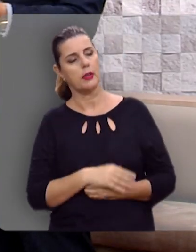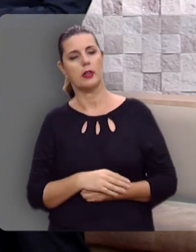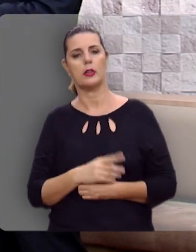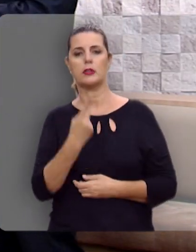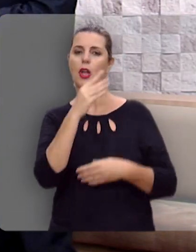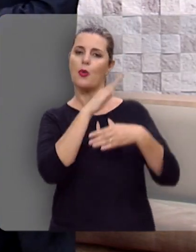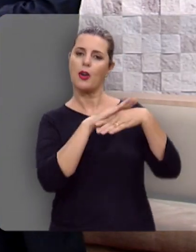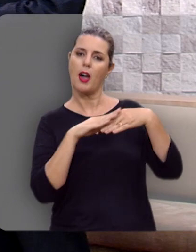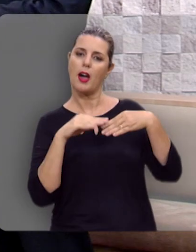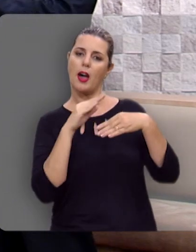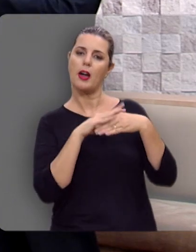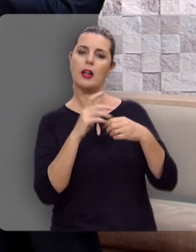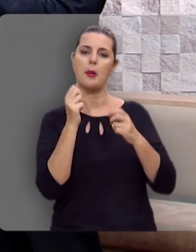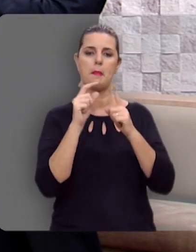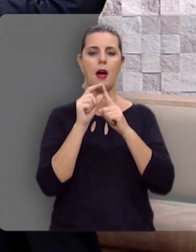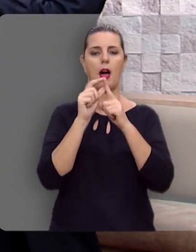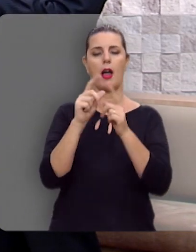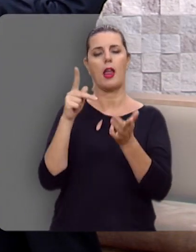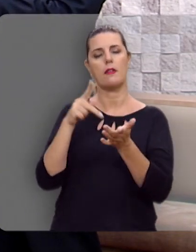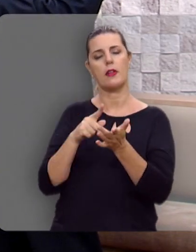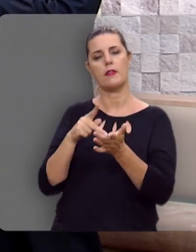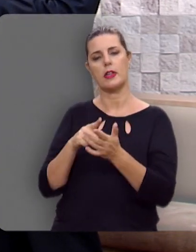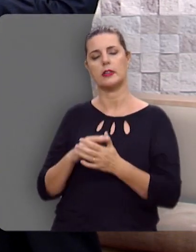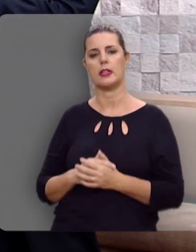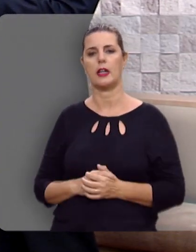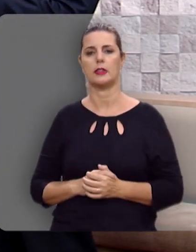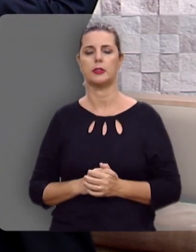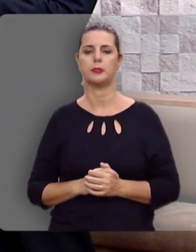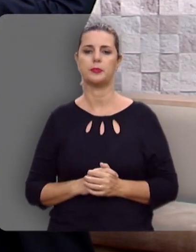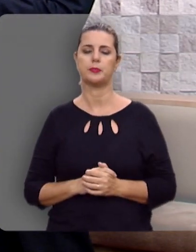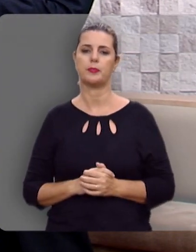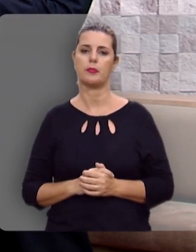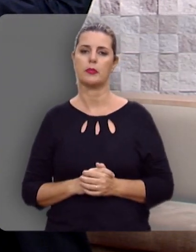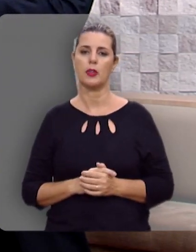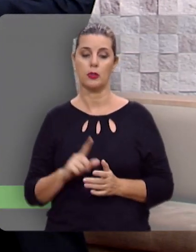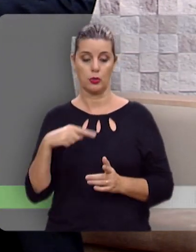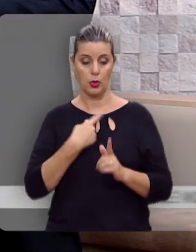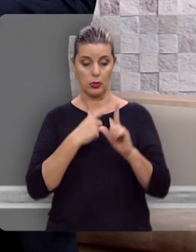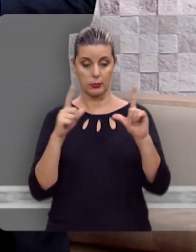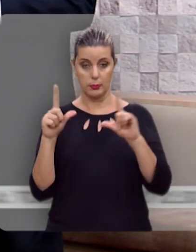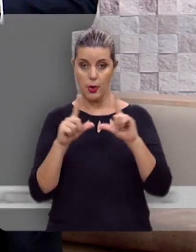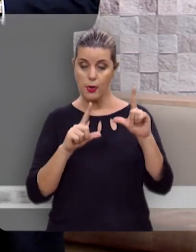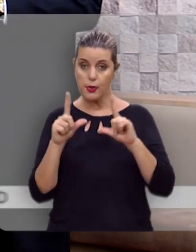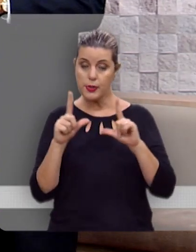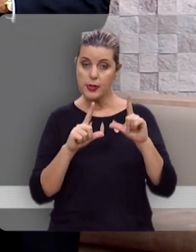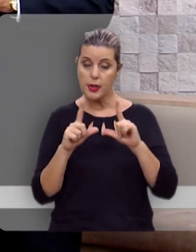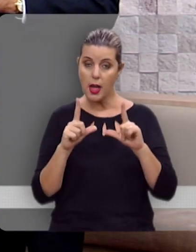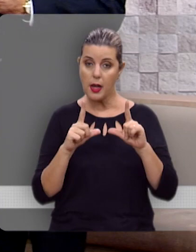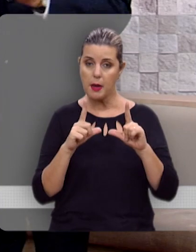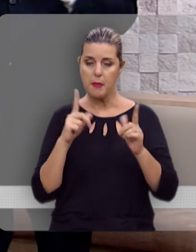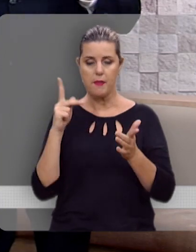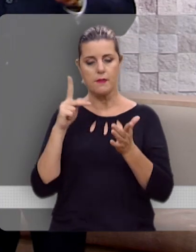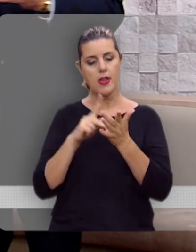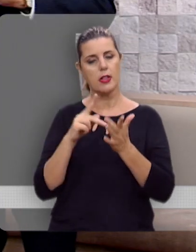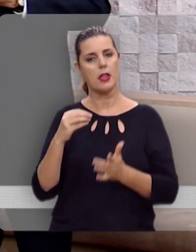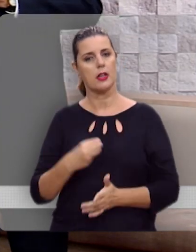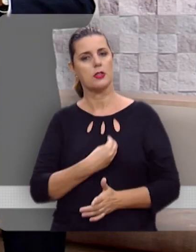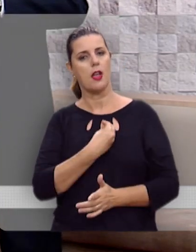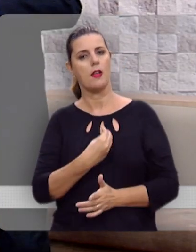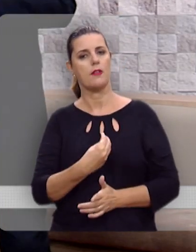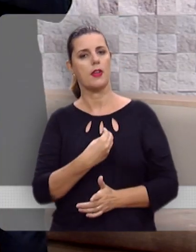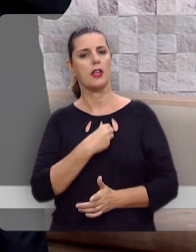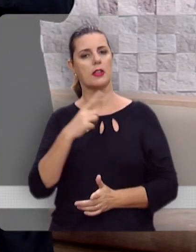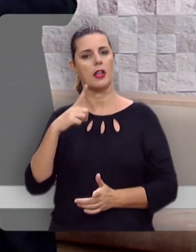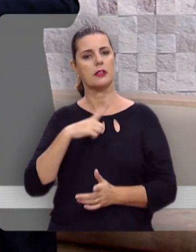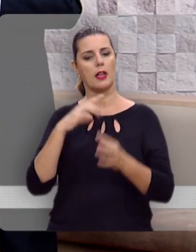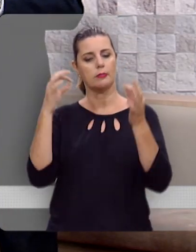que agradeço, pelo seu carinho, Hernandes, pela sua palavra tão oportuna e tão abençoadora, viu? O nosso programa, o programa Verdade e Vida,